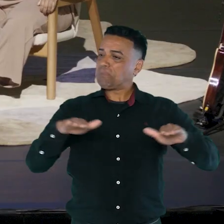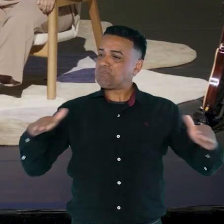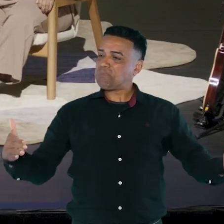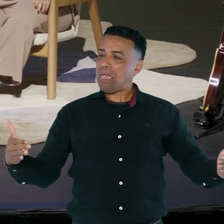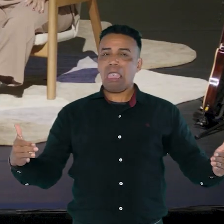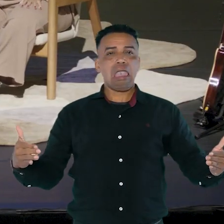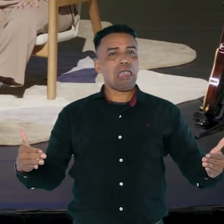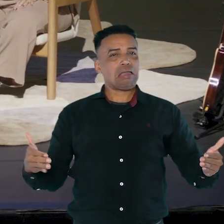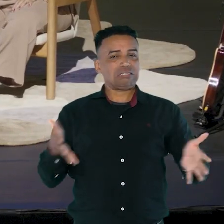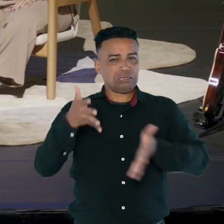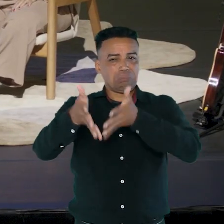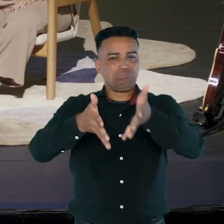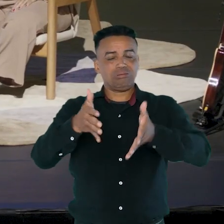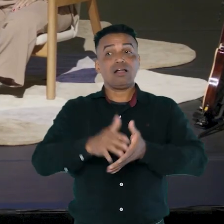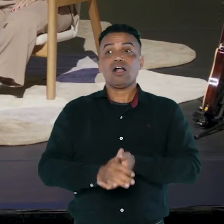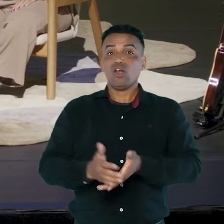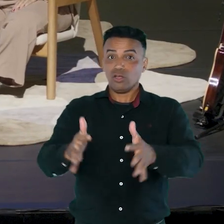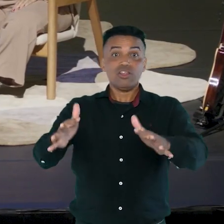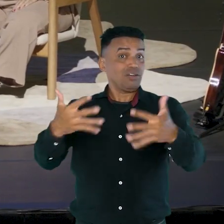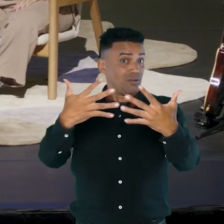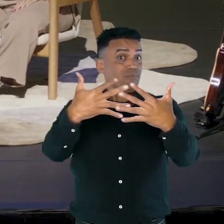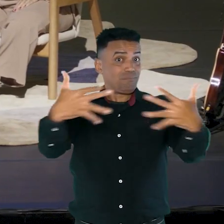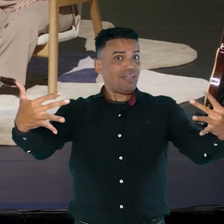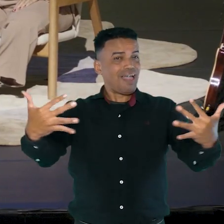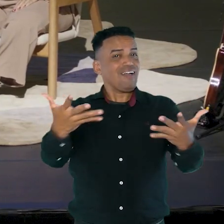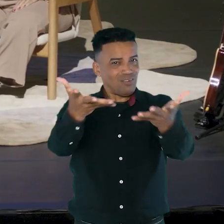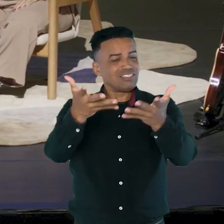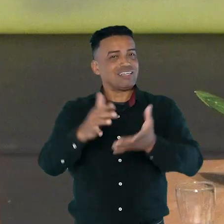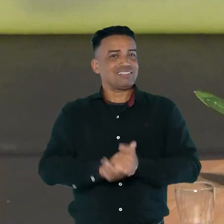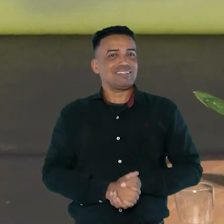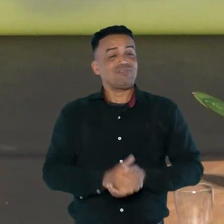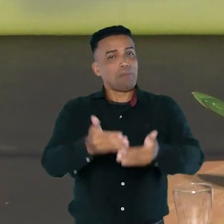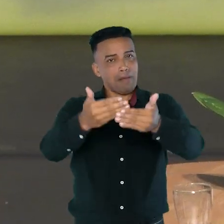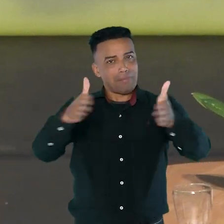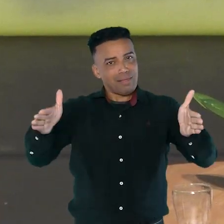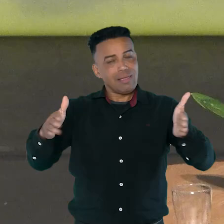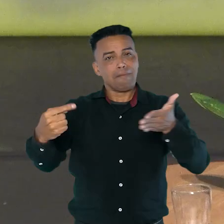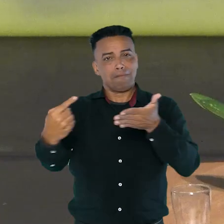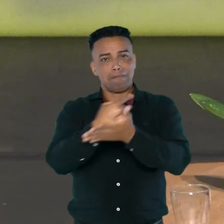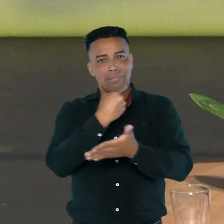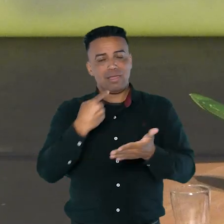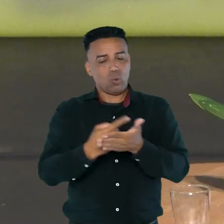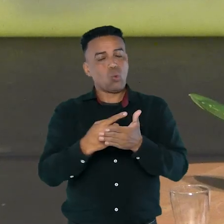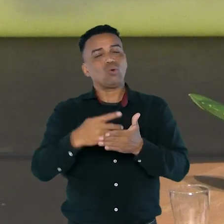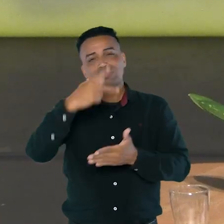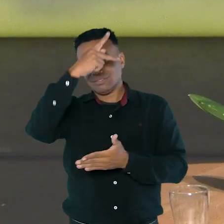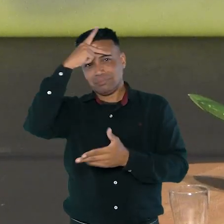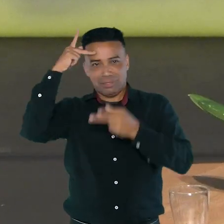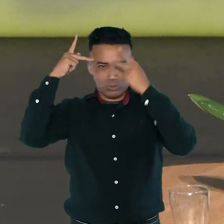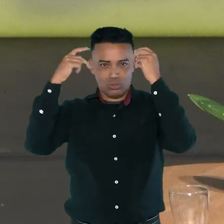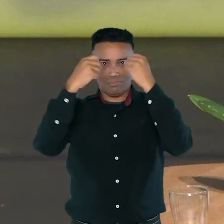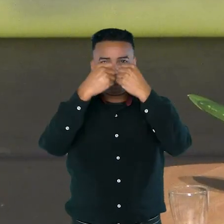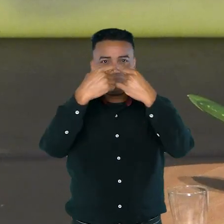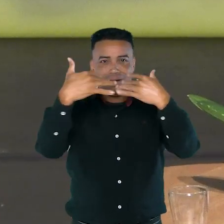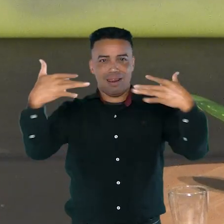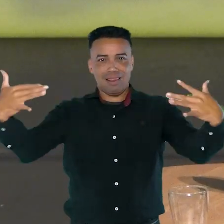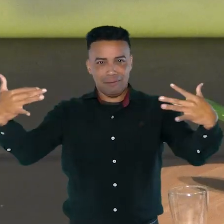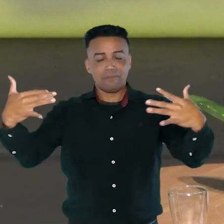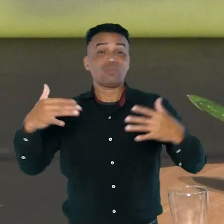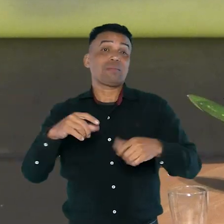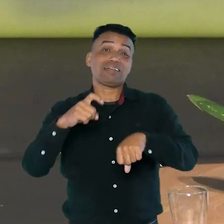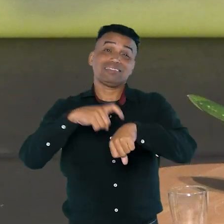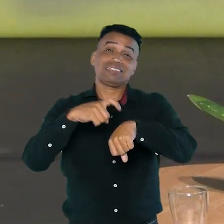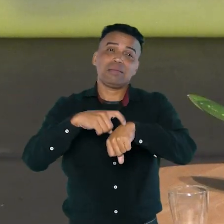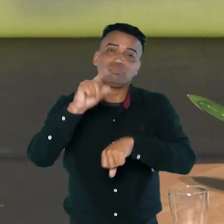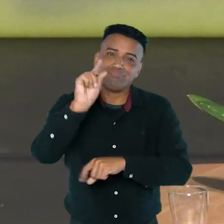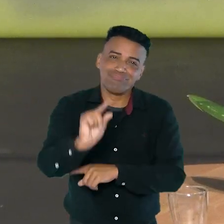pessoal? Agora eu queria ouvir vocês. A gente vai abrir para as perguntas do público, mas a gente